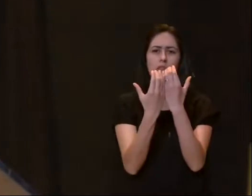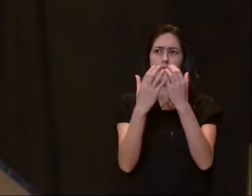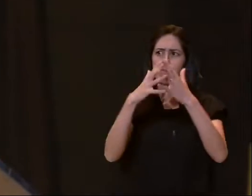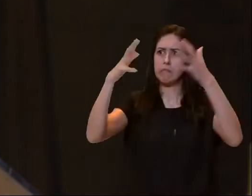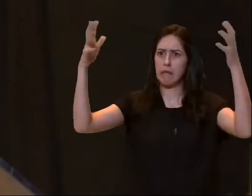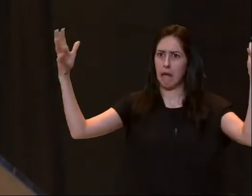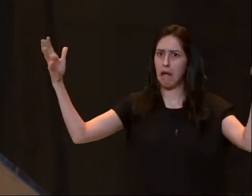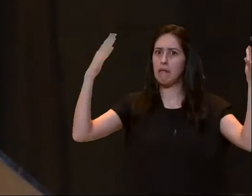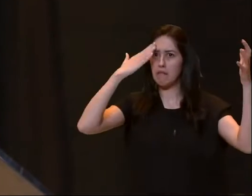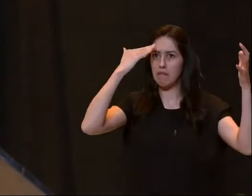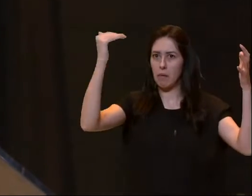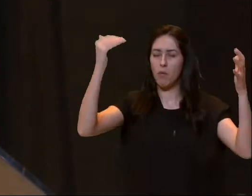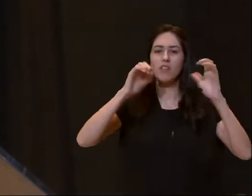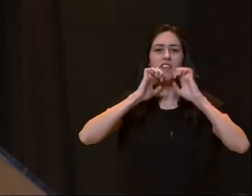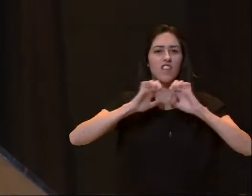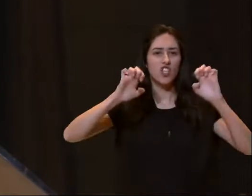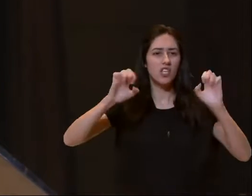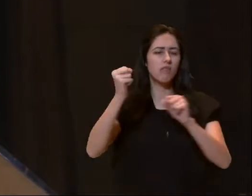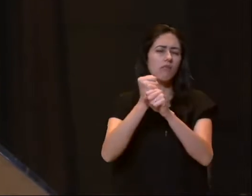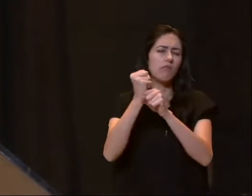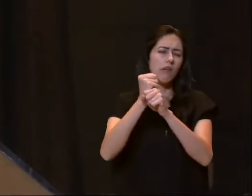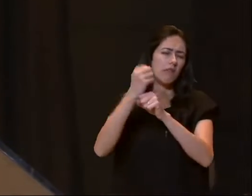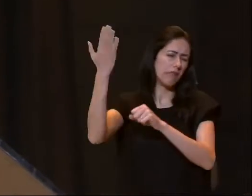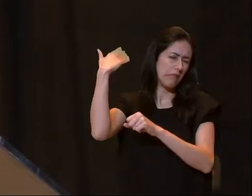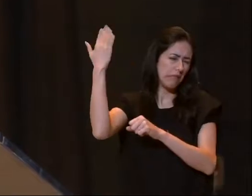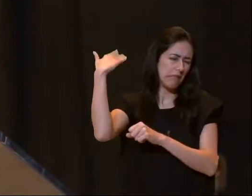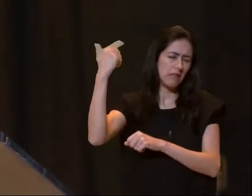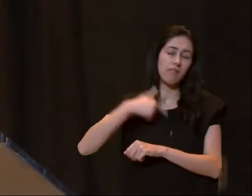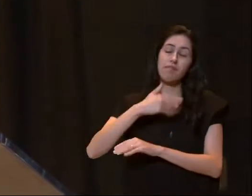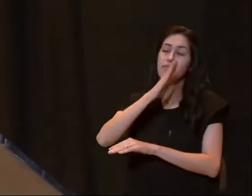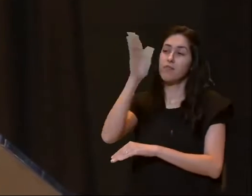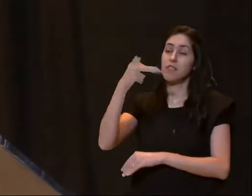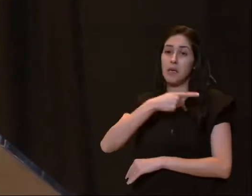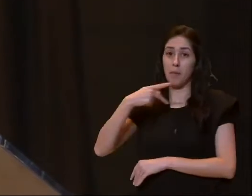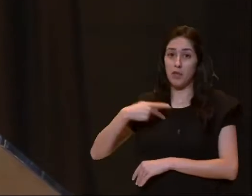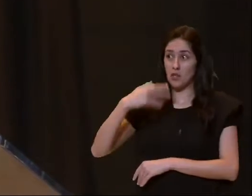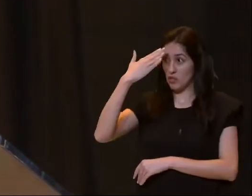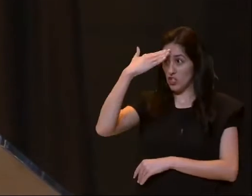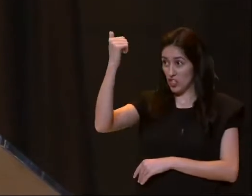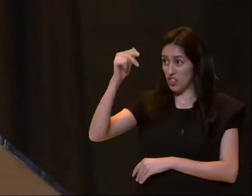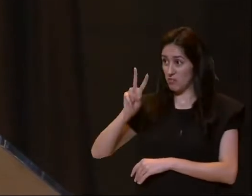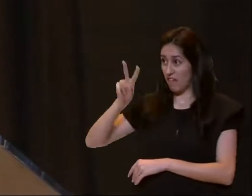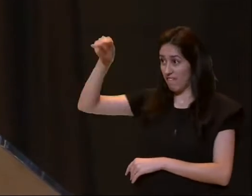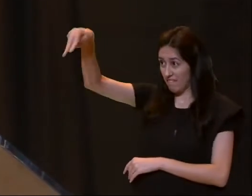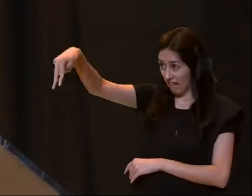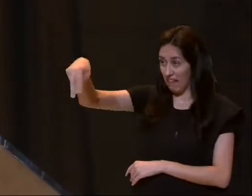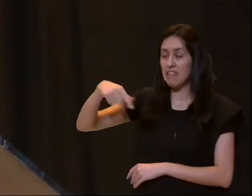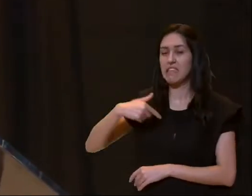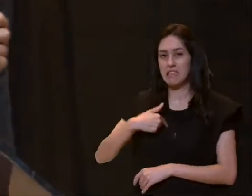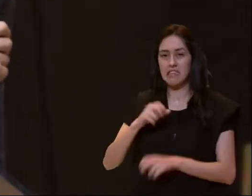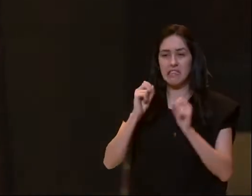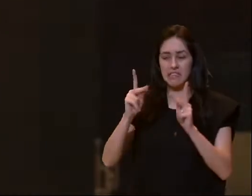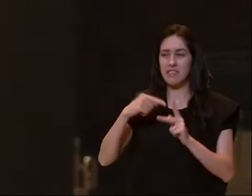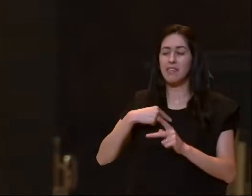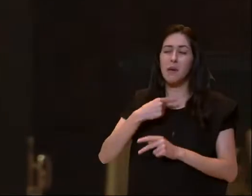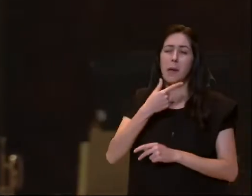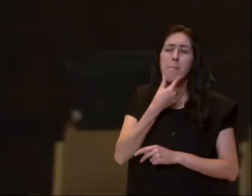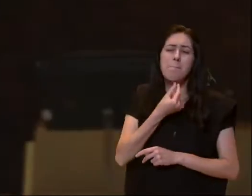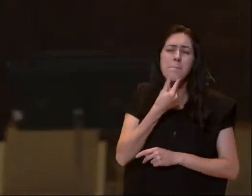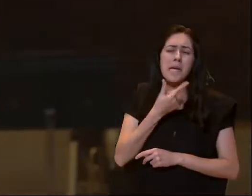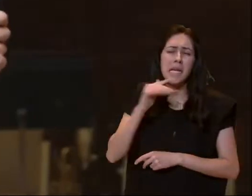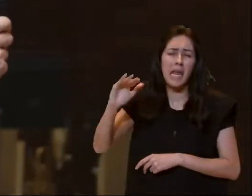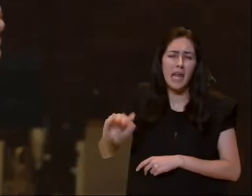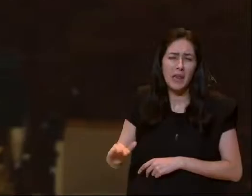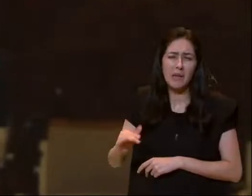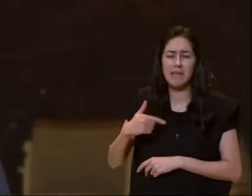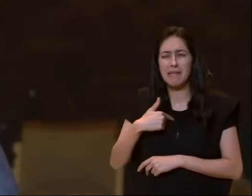evangelismo, que eu participei há muitos anos. O pastor me chamou lá na frente para orar por mim. Eu lembro que eu era menino, eu fui meio sem